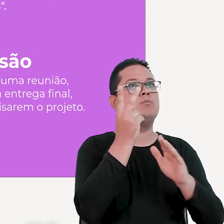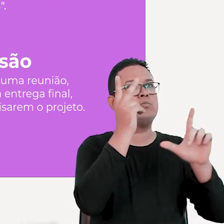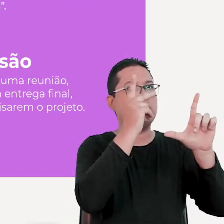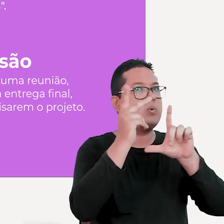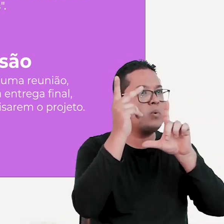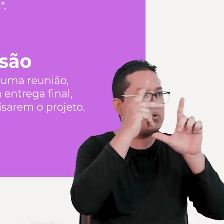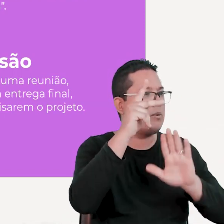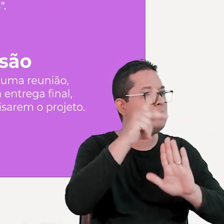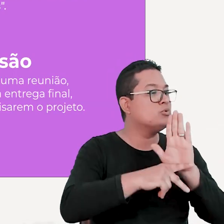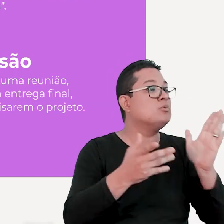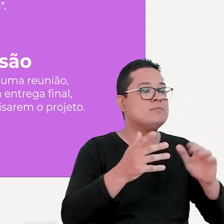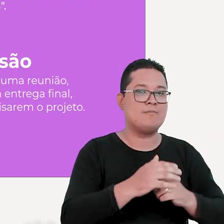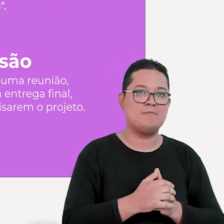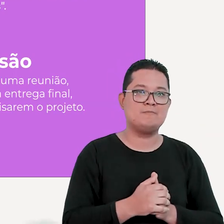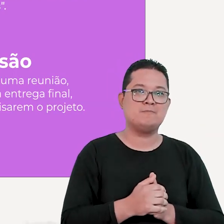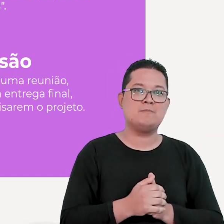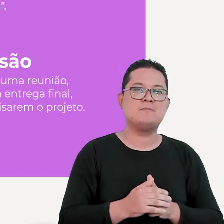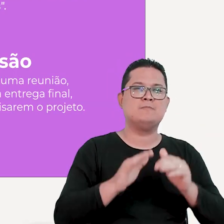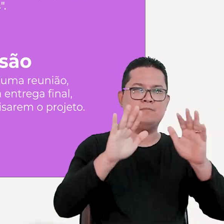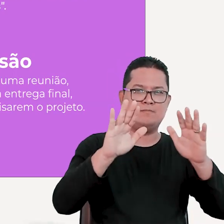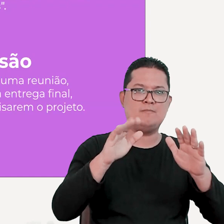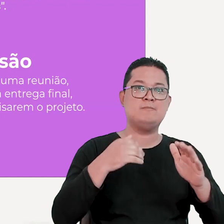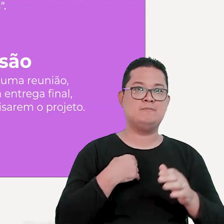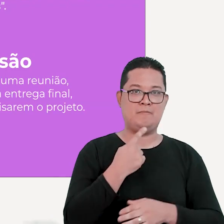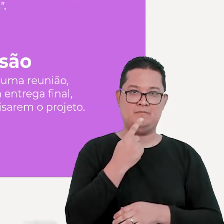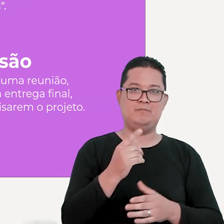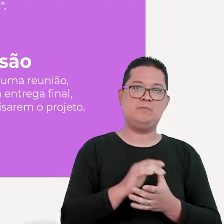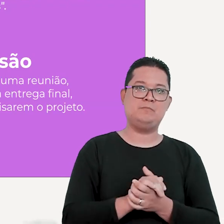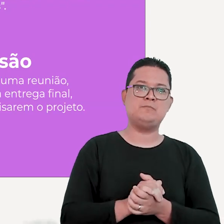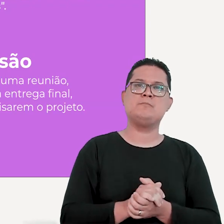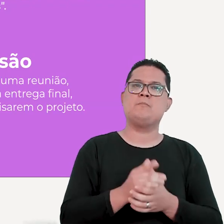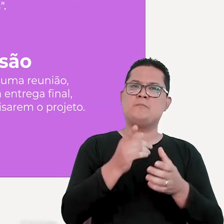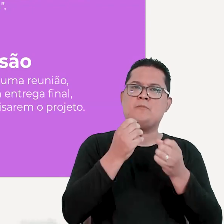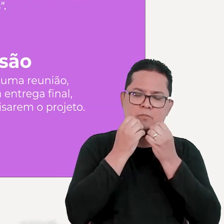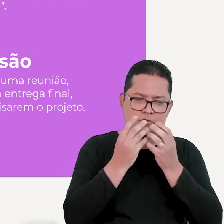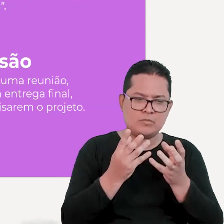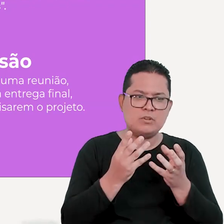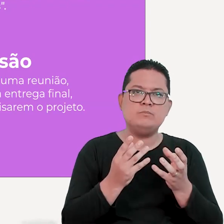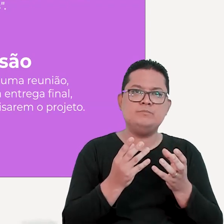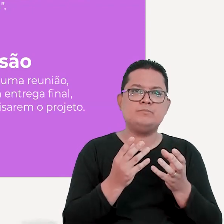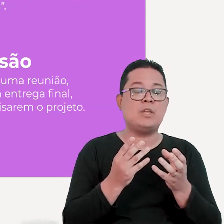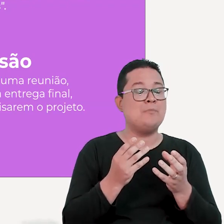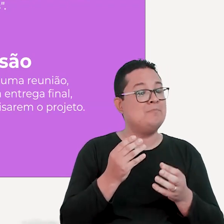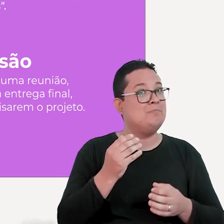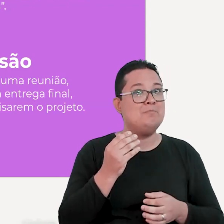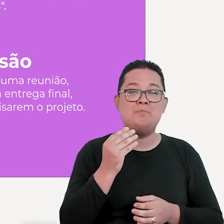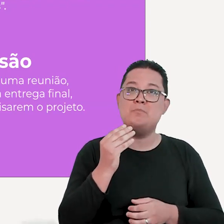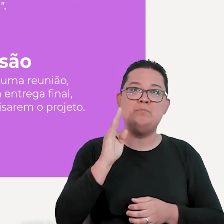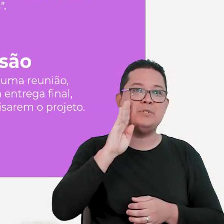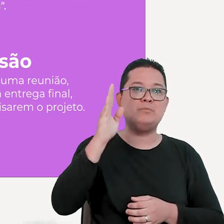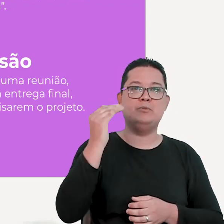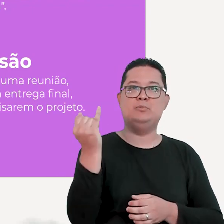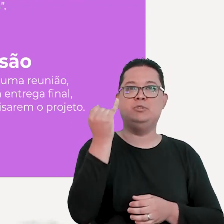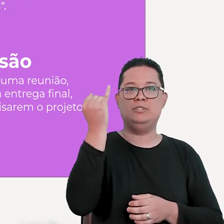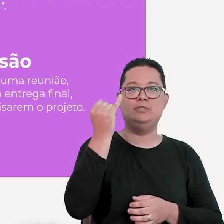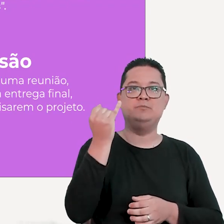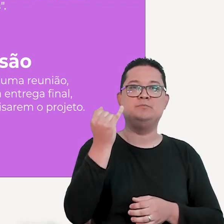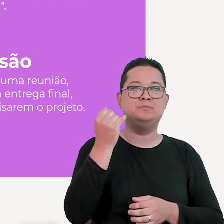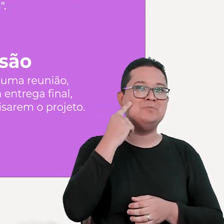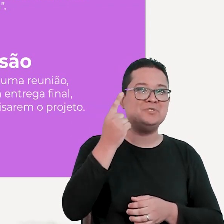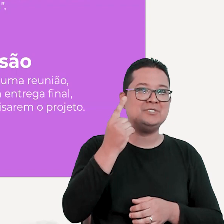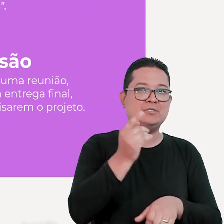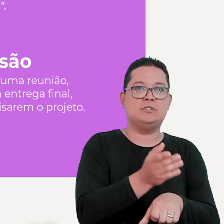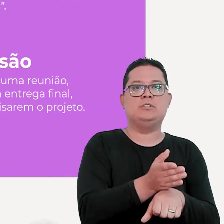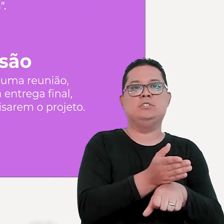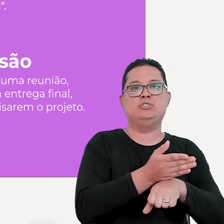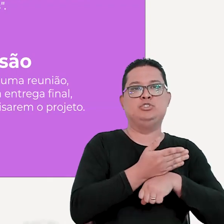A primeira delas é a antecipação. Sente com a sua dupla, a pessoa que vai desenhar com você, ou seu trio,